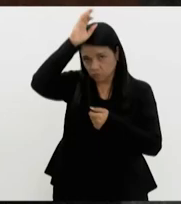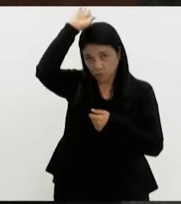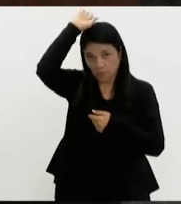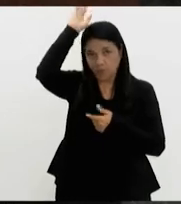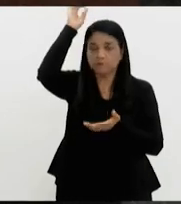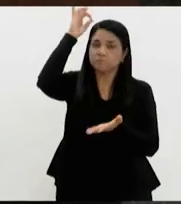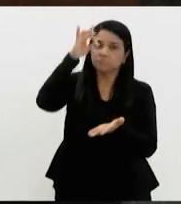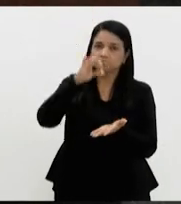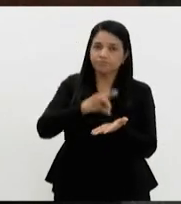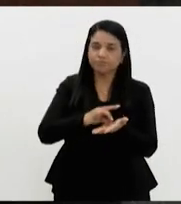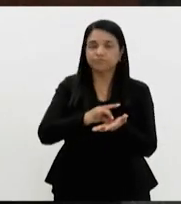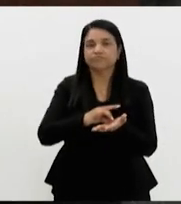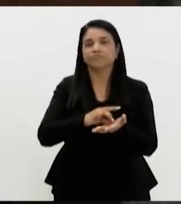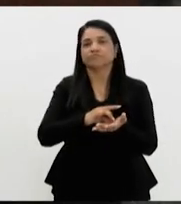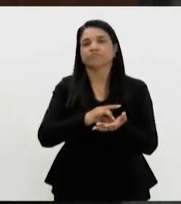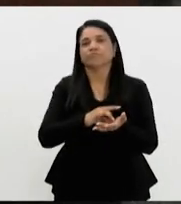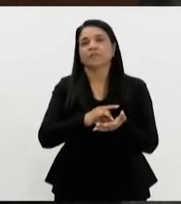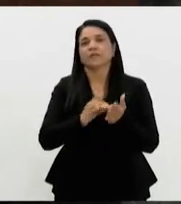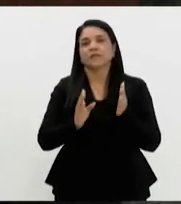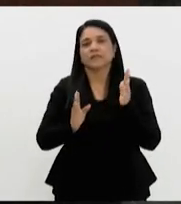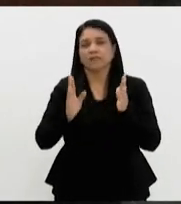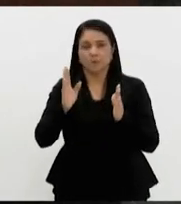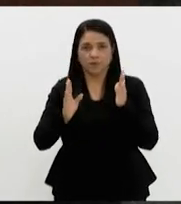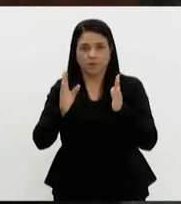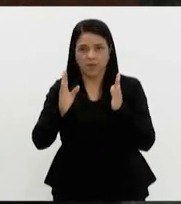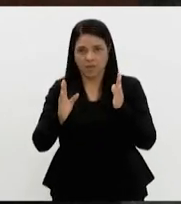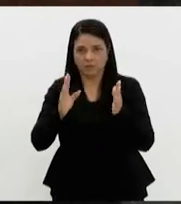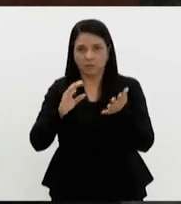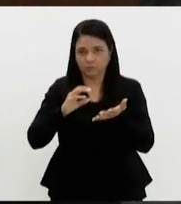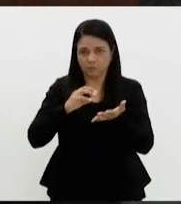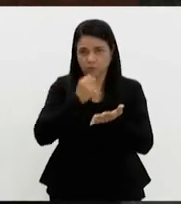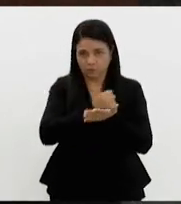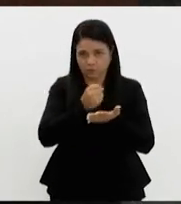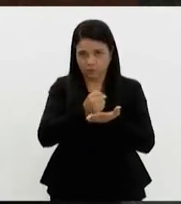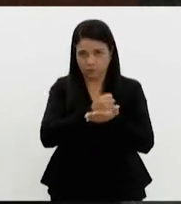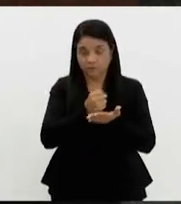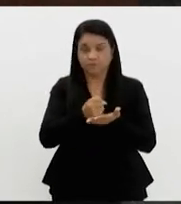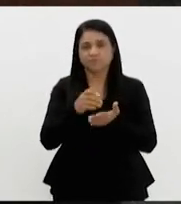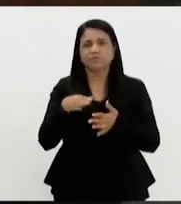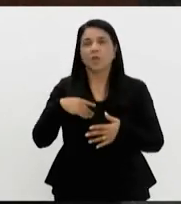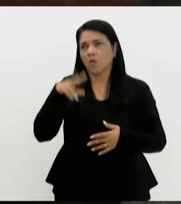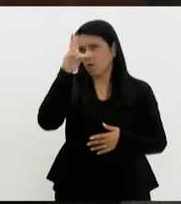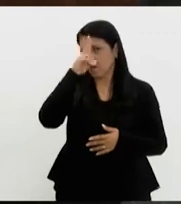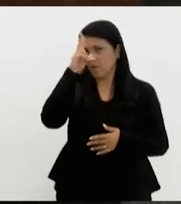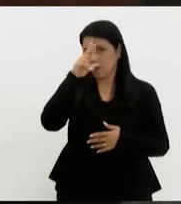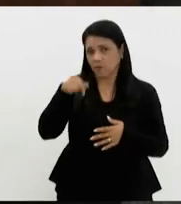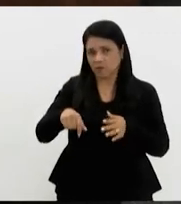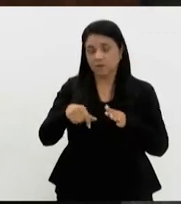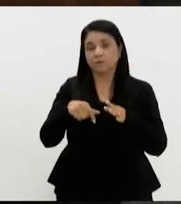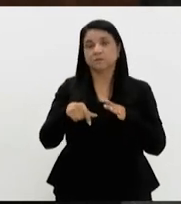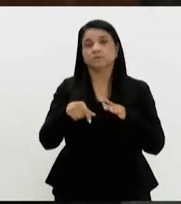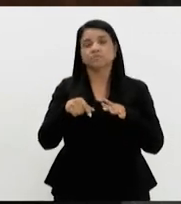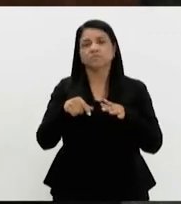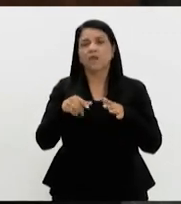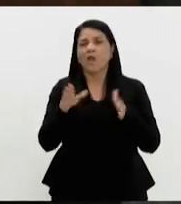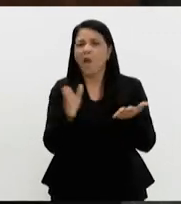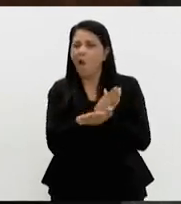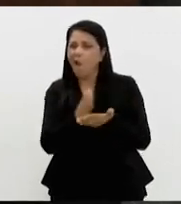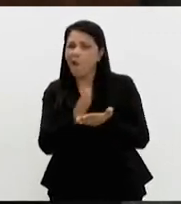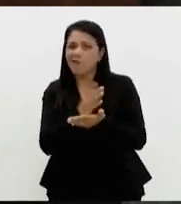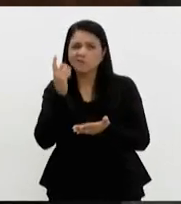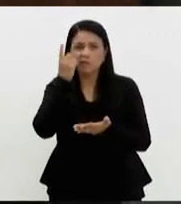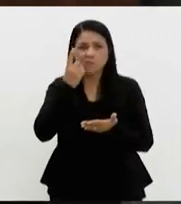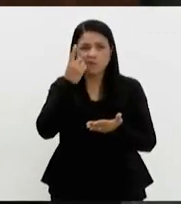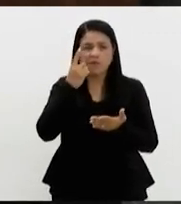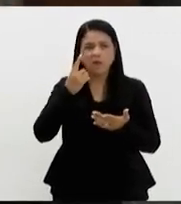temporários. Eu me lembro, ainda nessa legislatura, presidente, que alguns parlamentares questionaram que